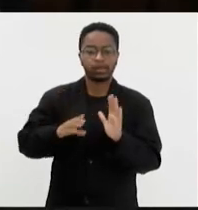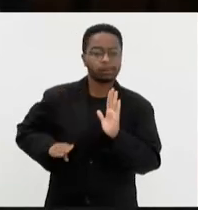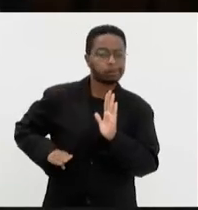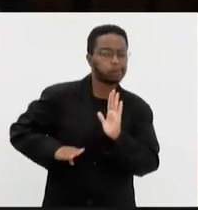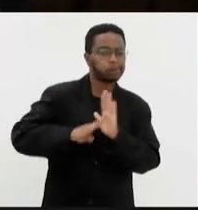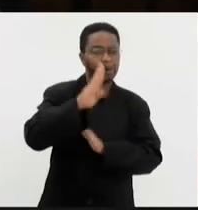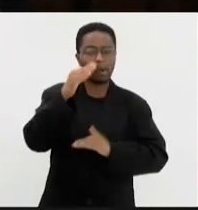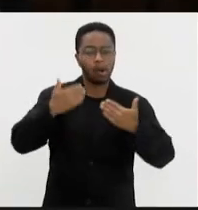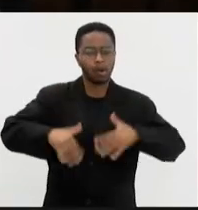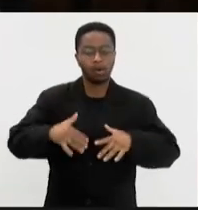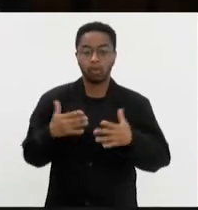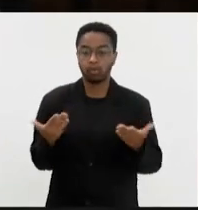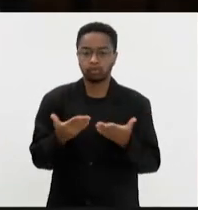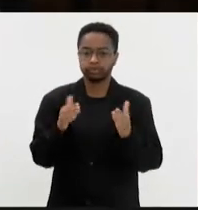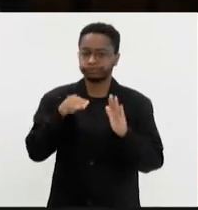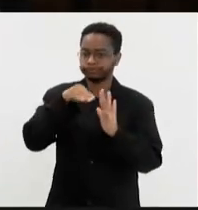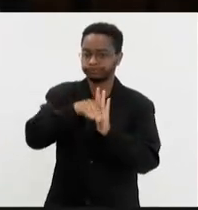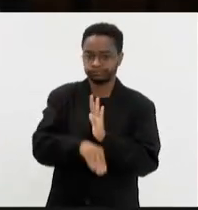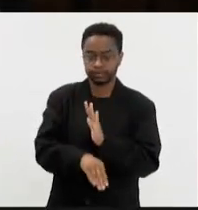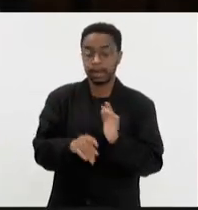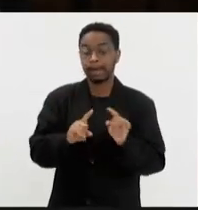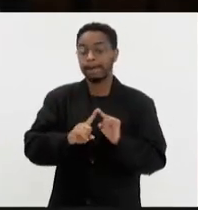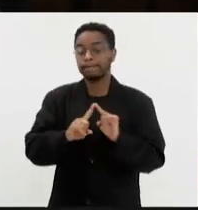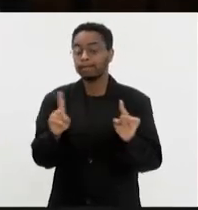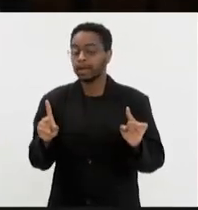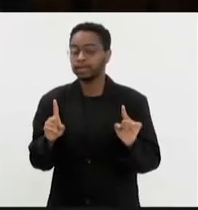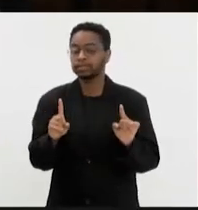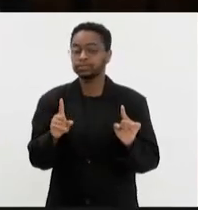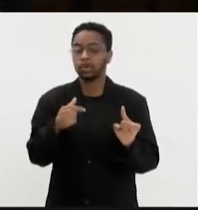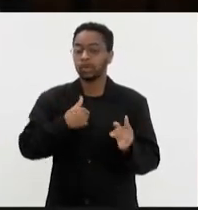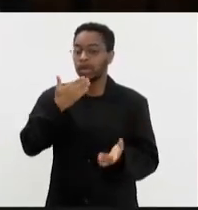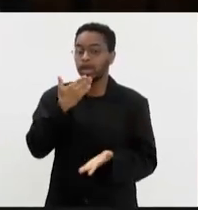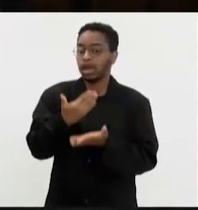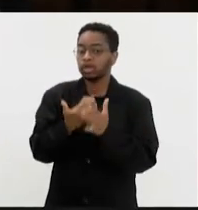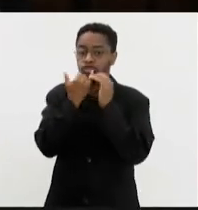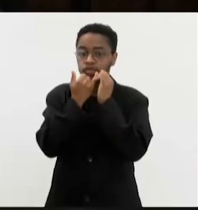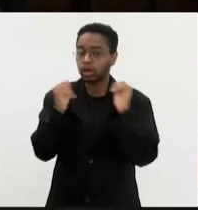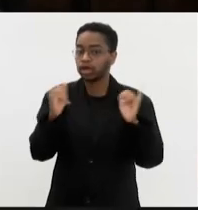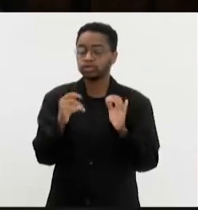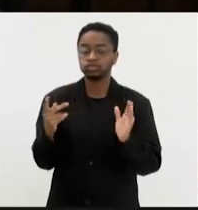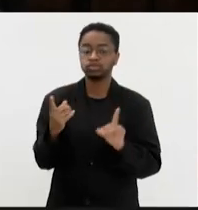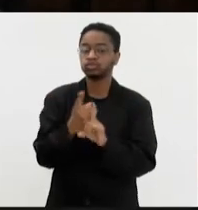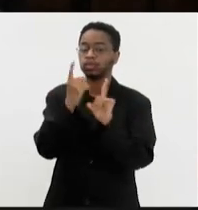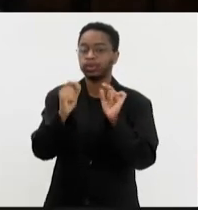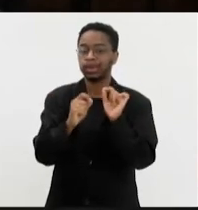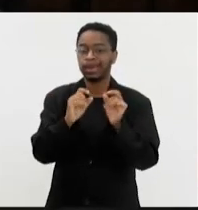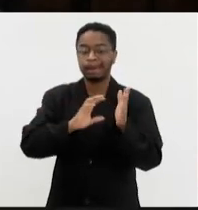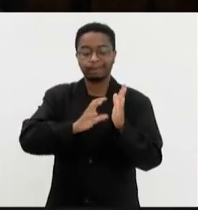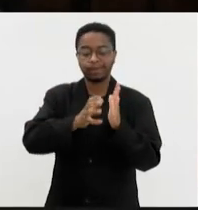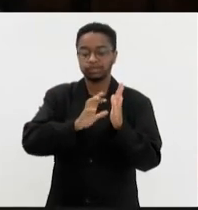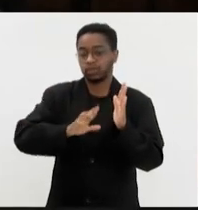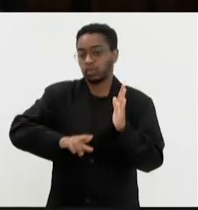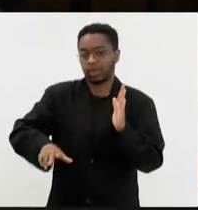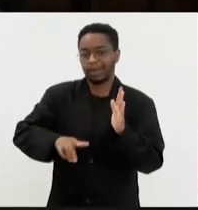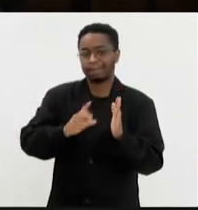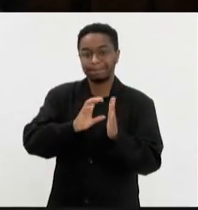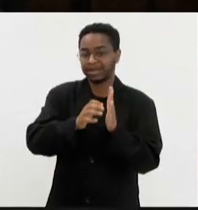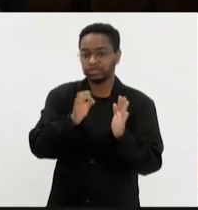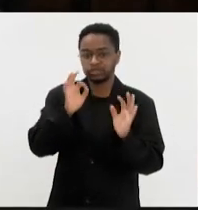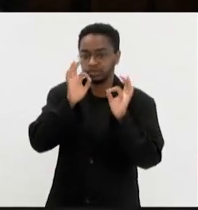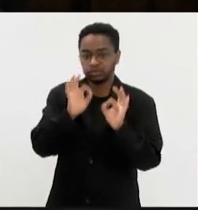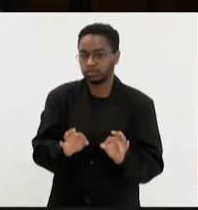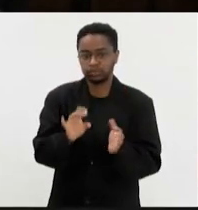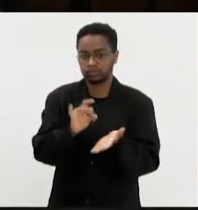tá em decadência mas eh me pasm descobrir que aquele partido Na verdade ele não era propriamente um partido ele era uma marca